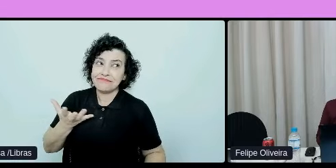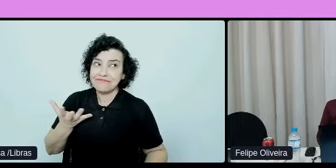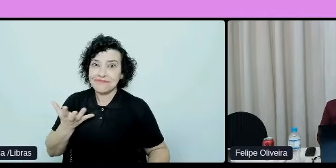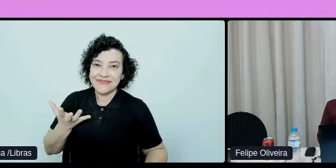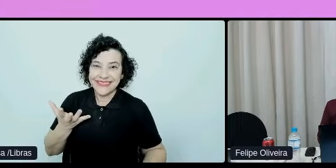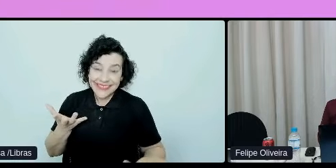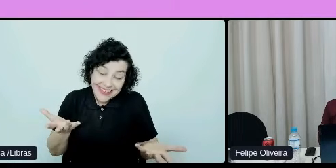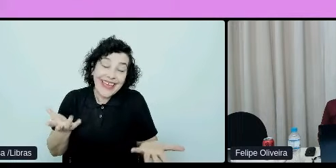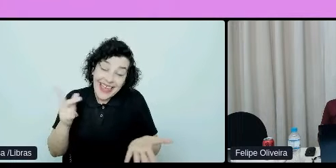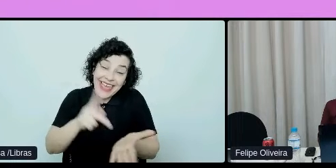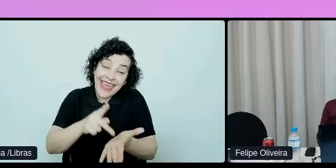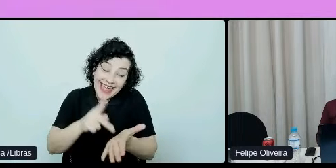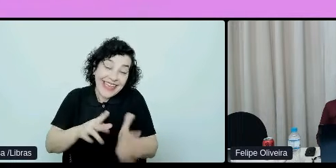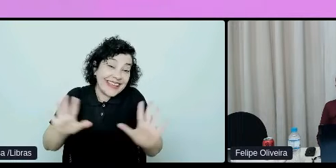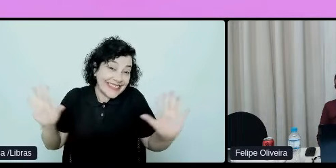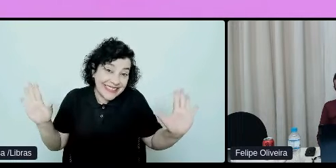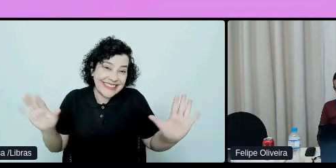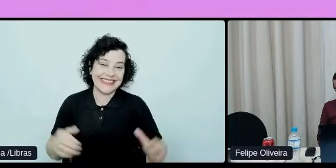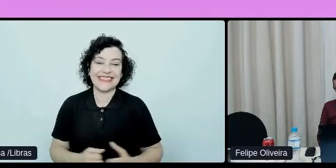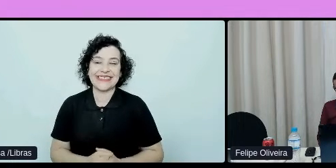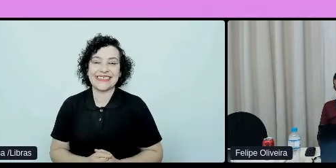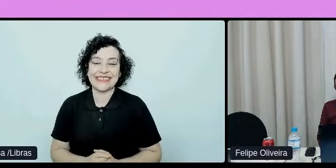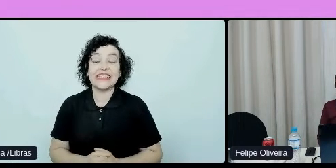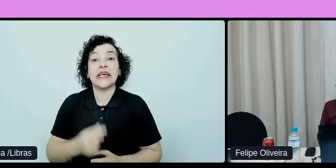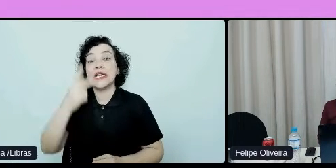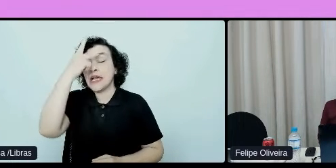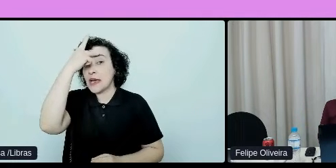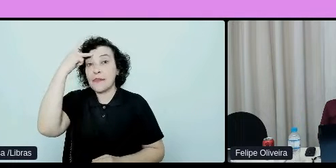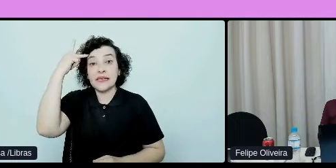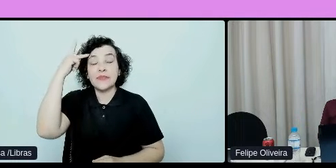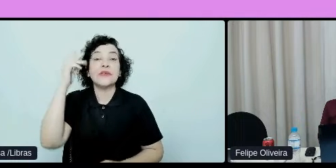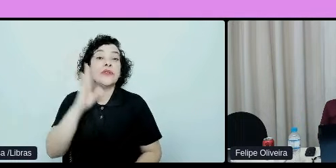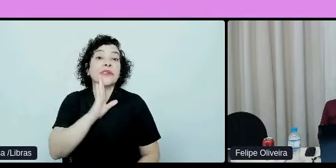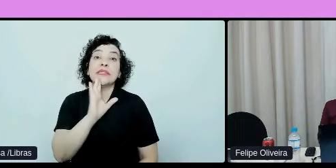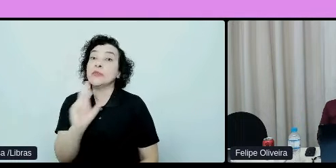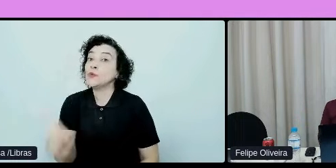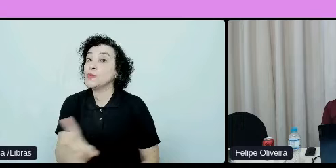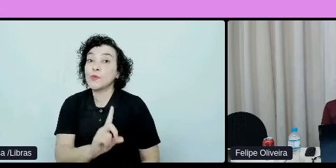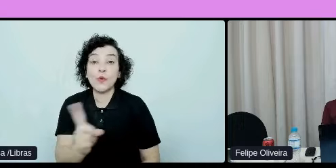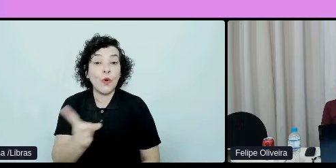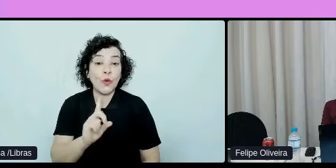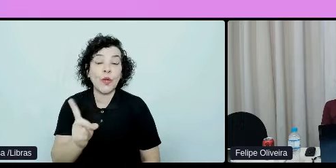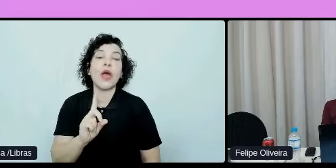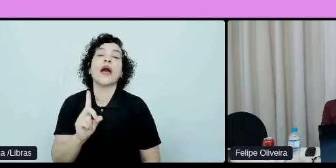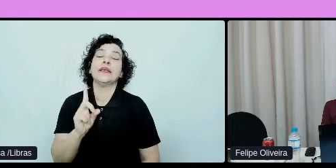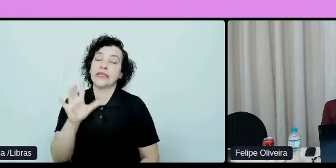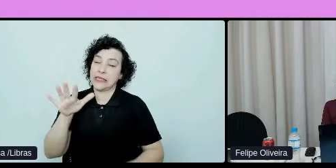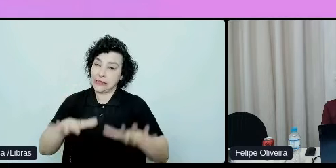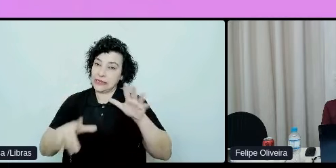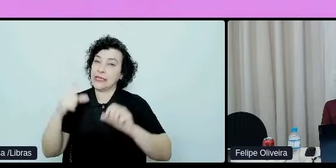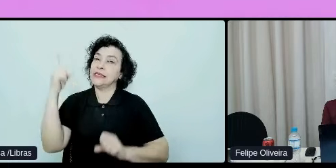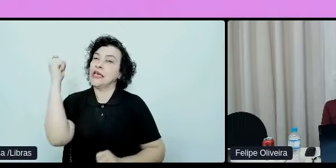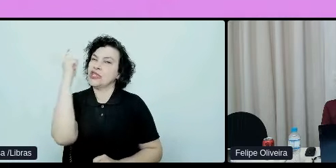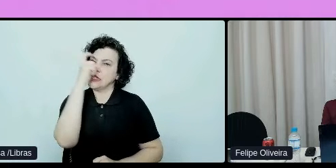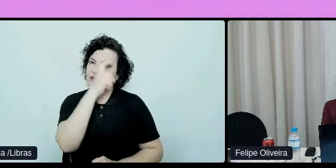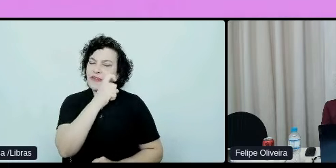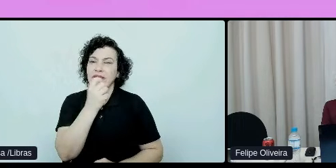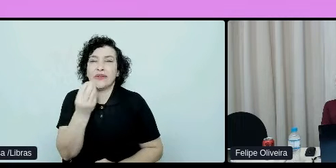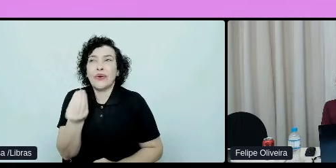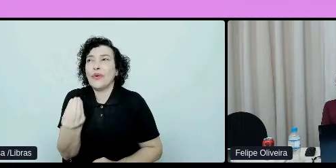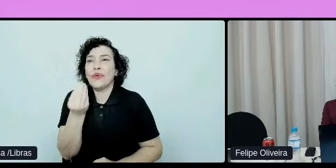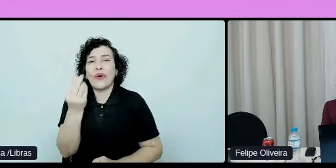É bem isso. Mas quando são pessoas que não conhecem a gente, isso se torna bastante difícil, porque como que a pessoa